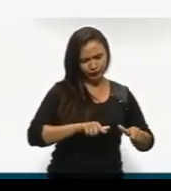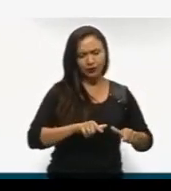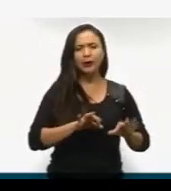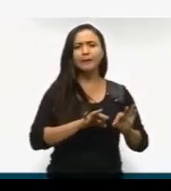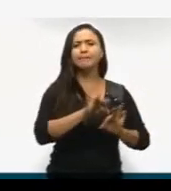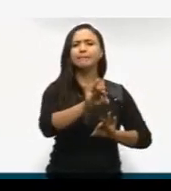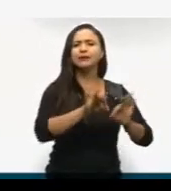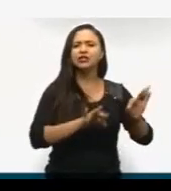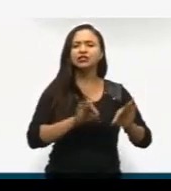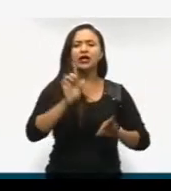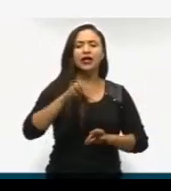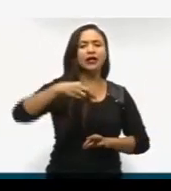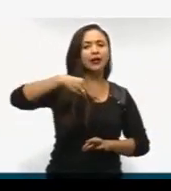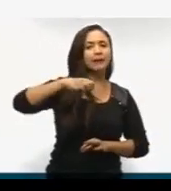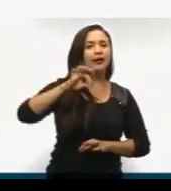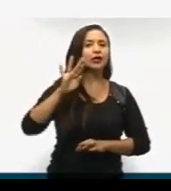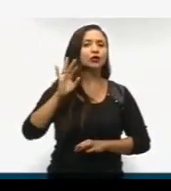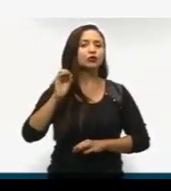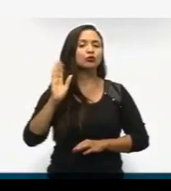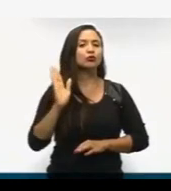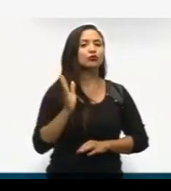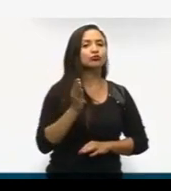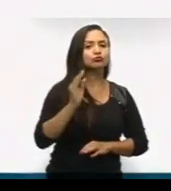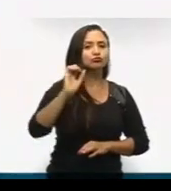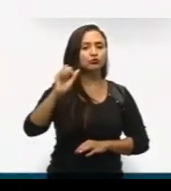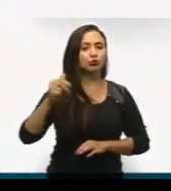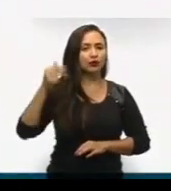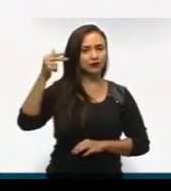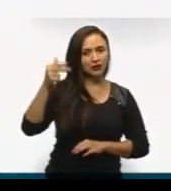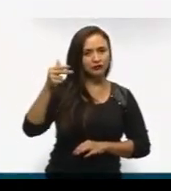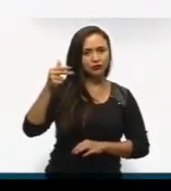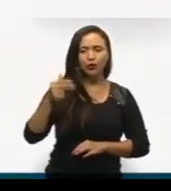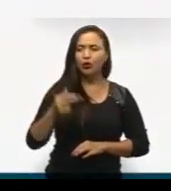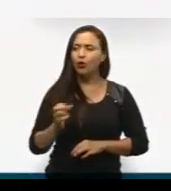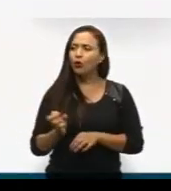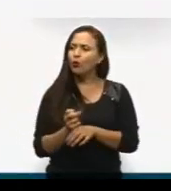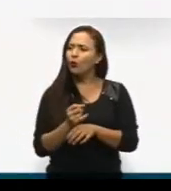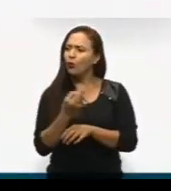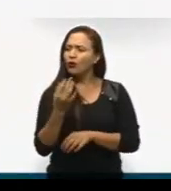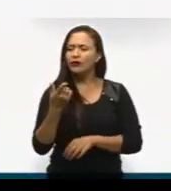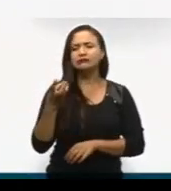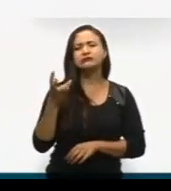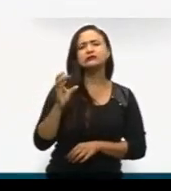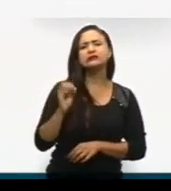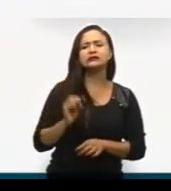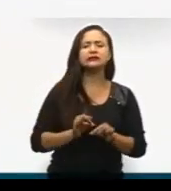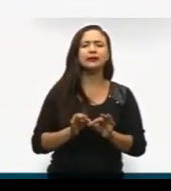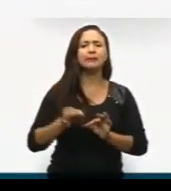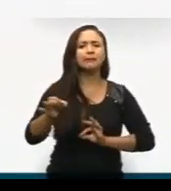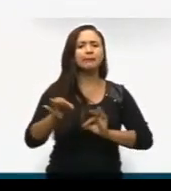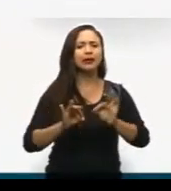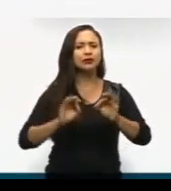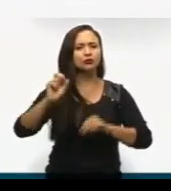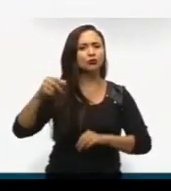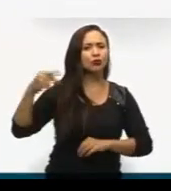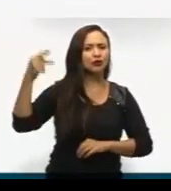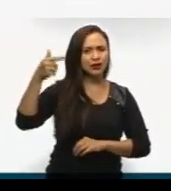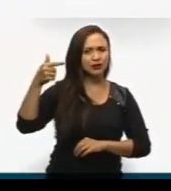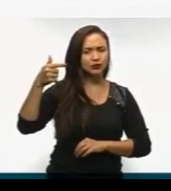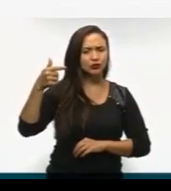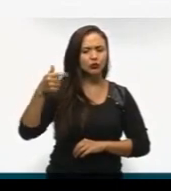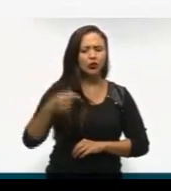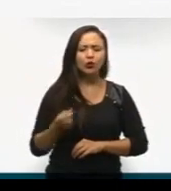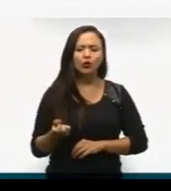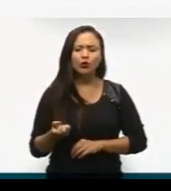medida? Metro quadrado. Quanto de piso? 30 metros quadrados de piso. Qual que é o valor unitário do metro quadrado?